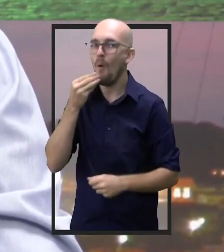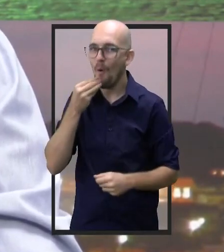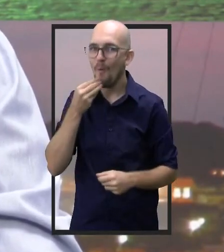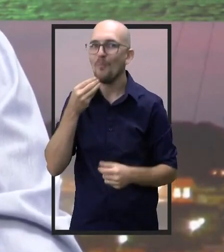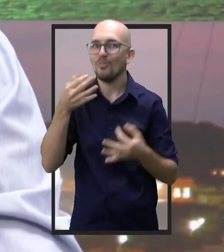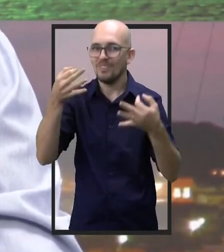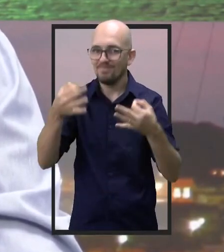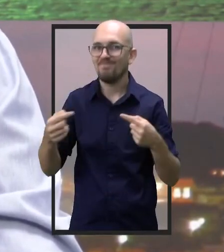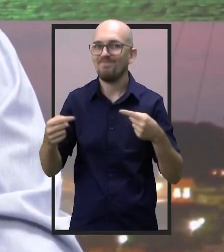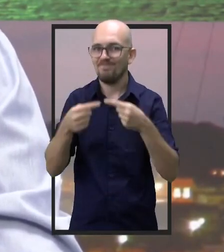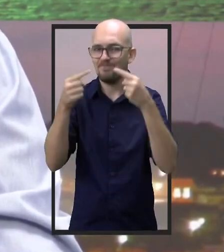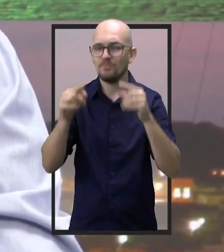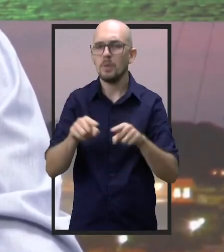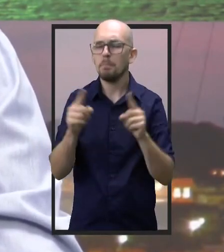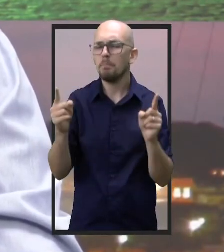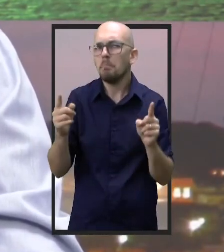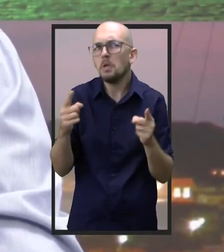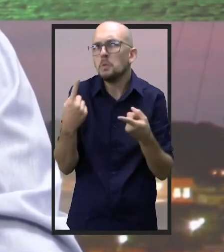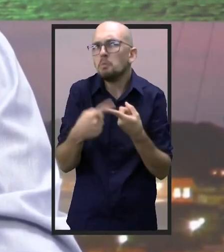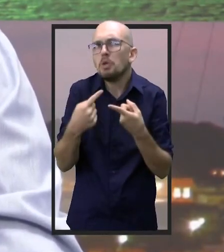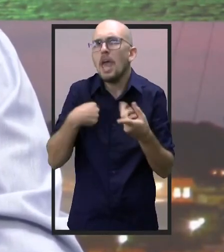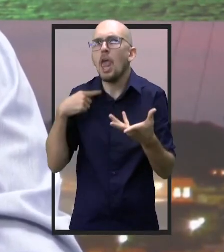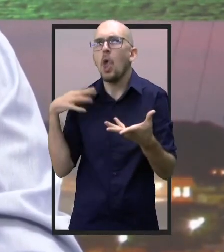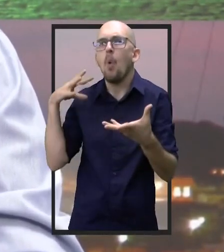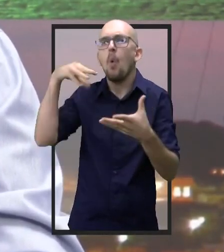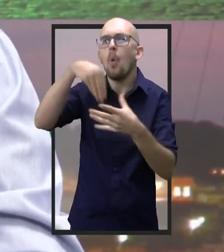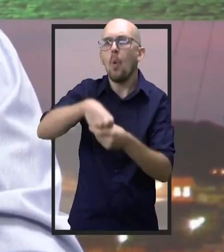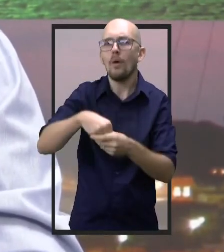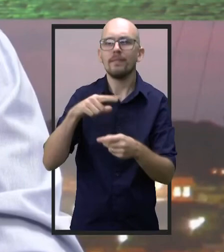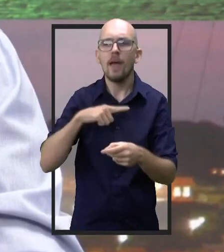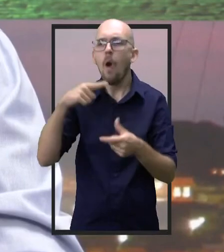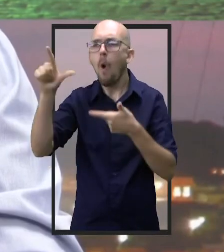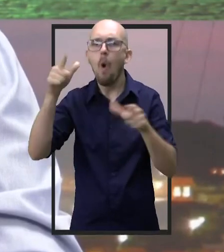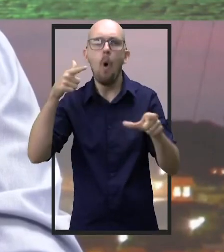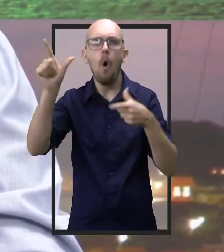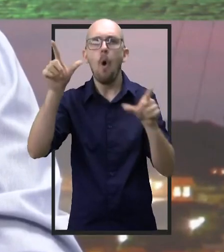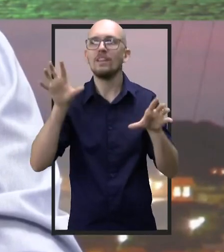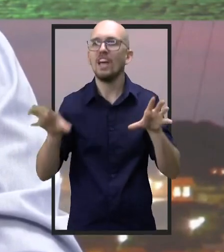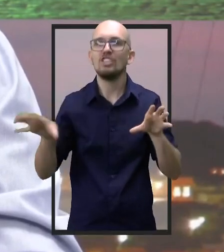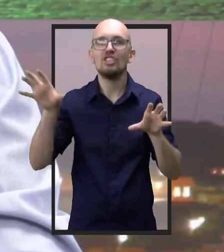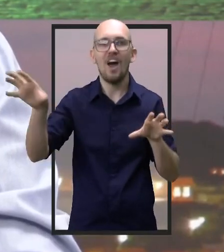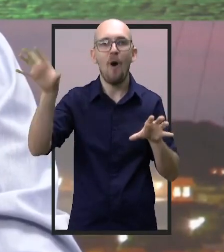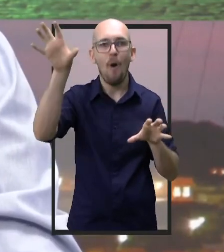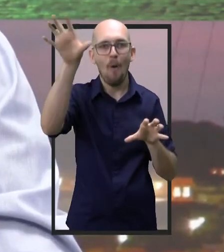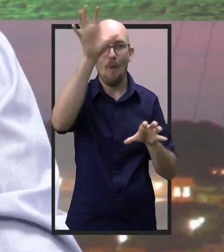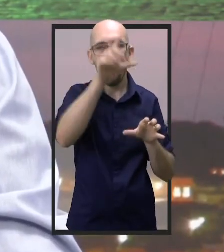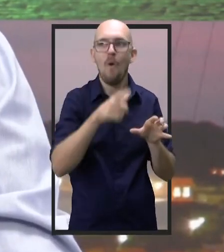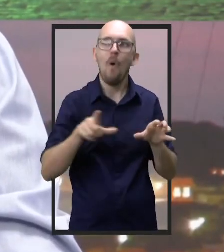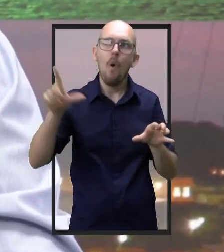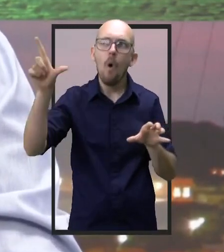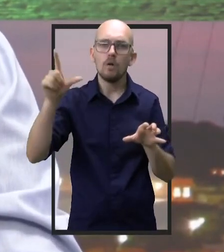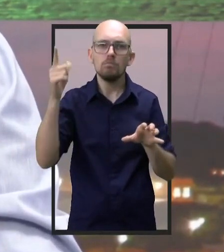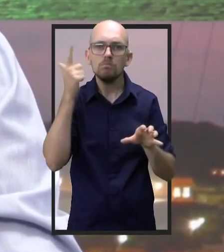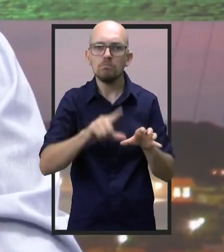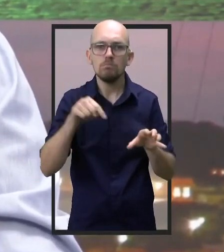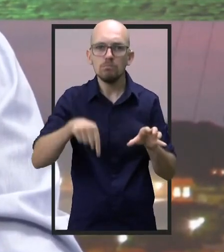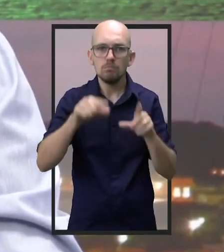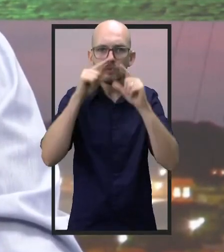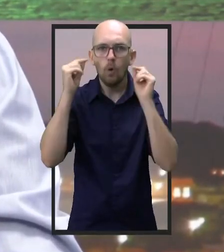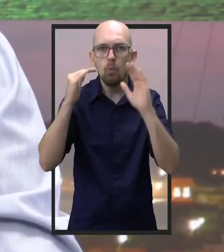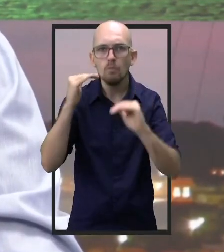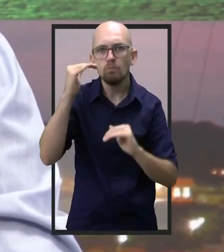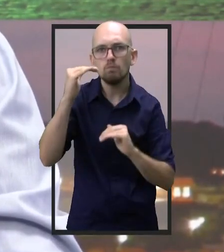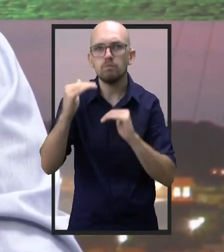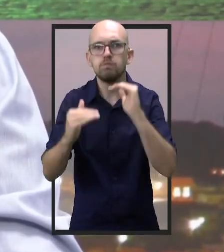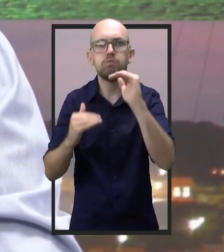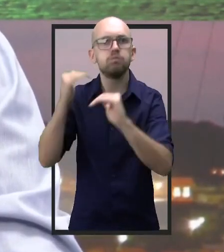um pouquinho, por que eu estou nesse contexto, né? Tantas outras regiões importantes e a gente conseguiu prospectar nisso. Nisso eu acho um pouquinho